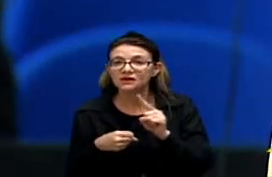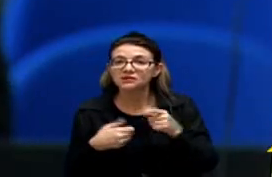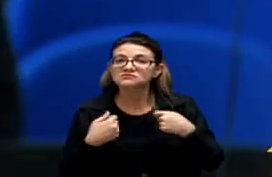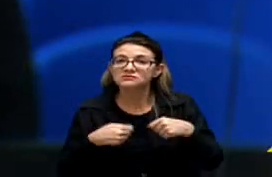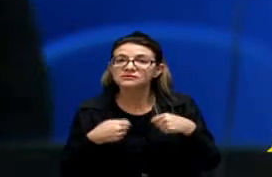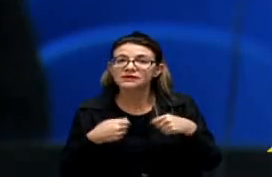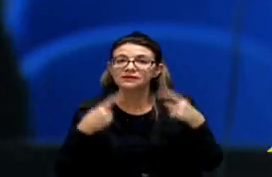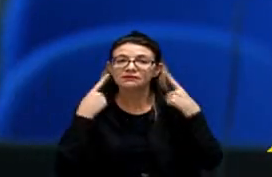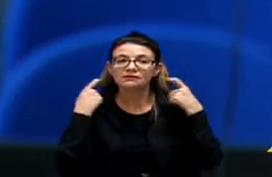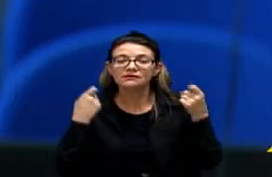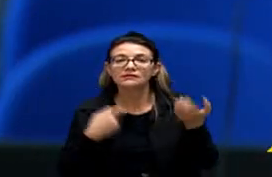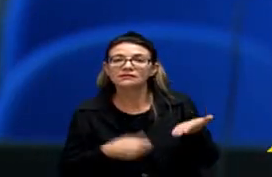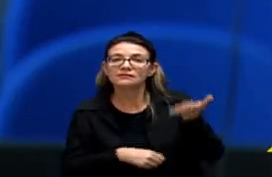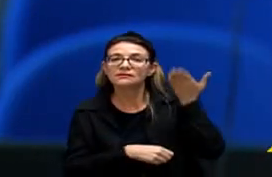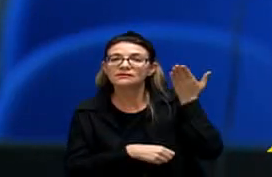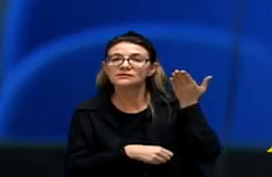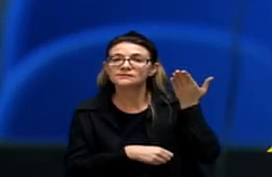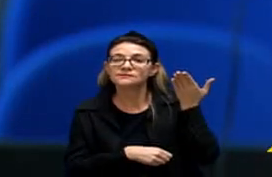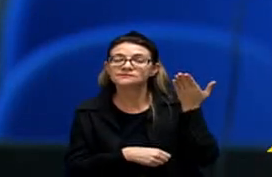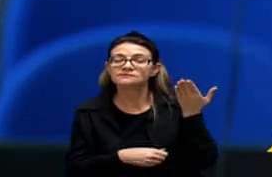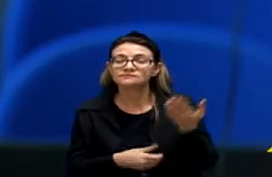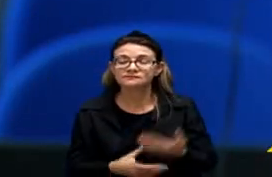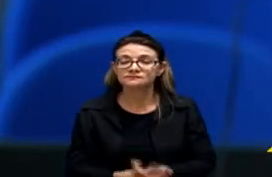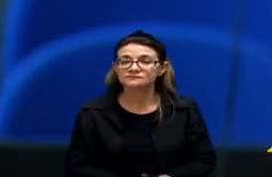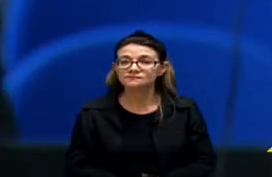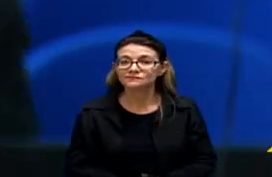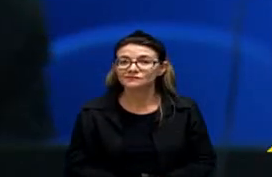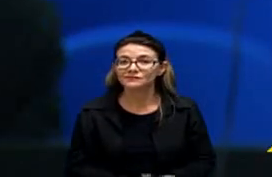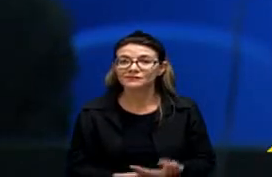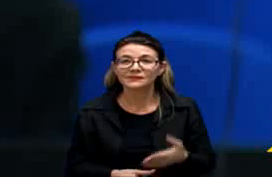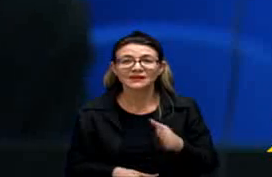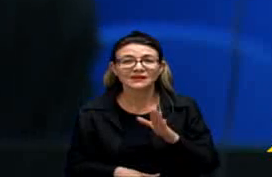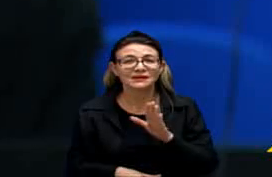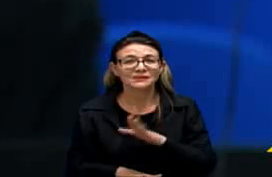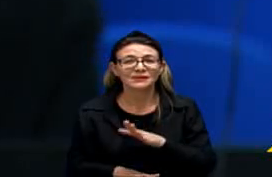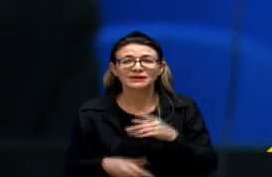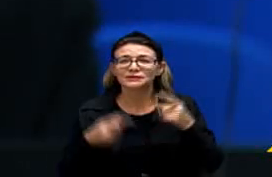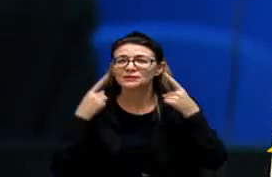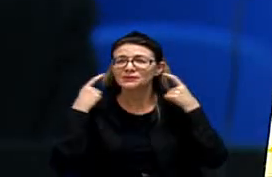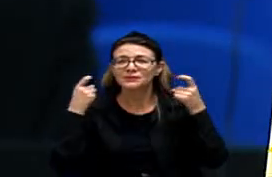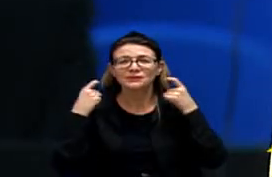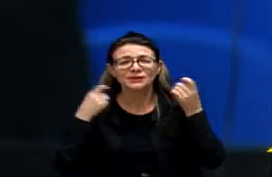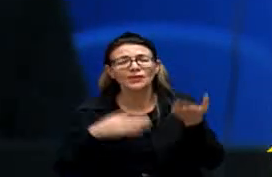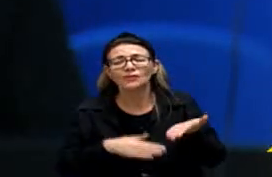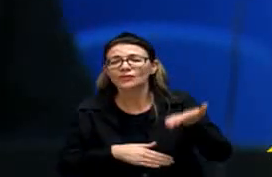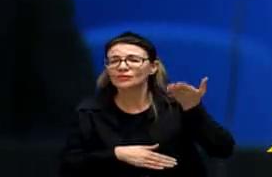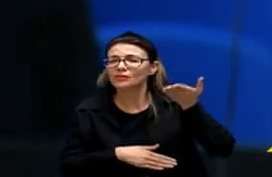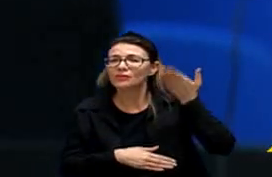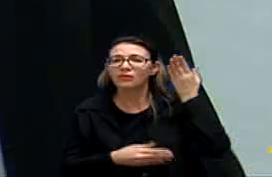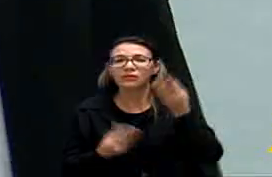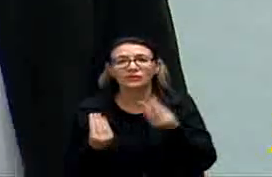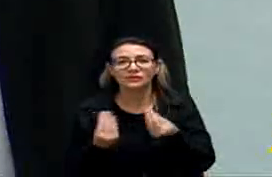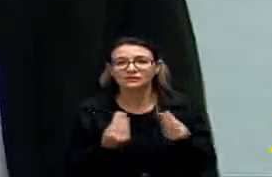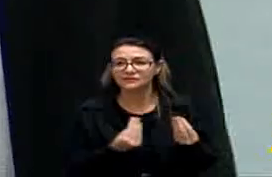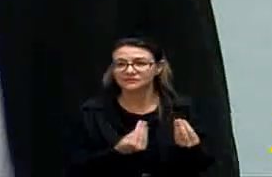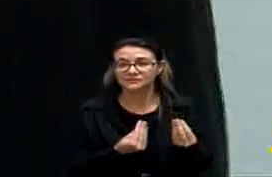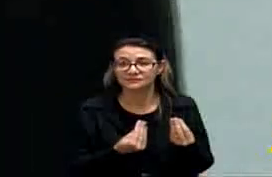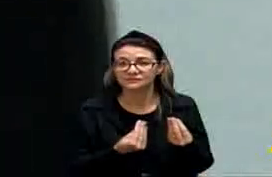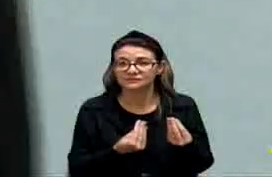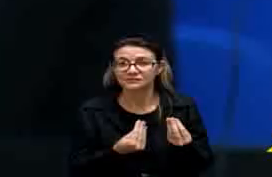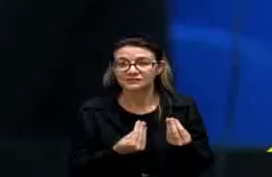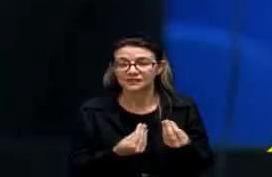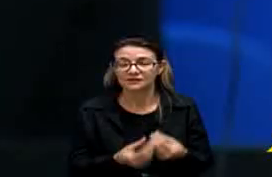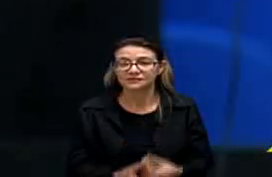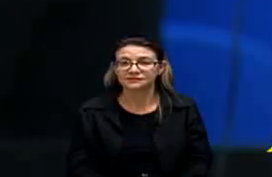coloca a modificação de escapamento é absurda é absurda precisa se fazer uma discussão para além do